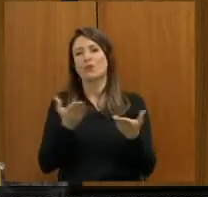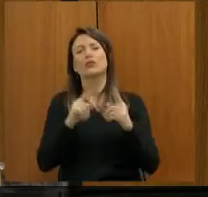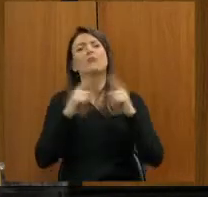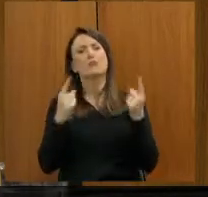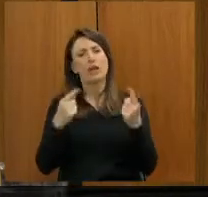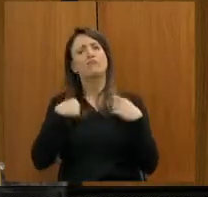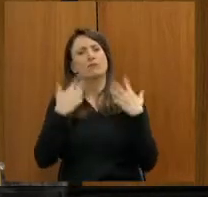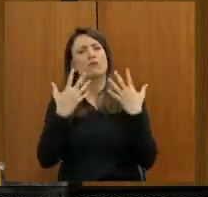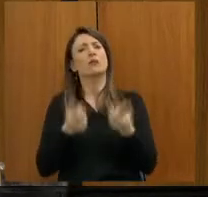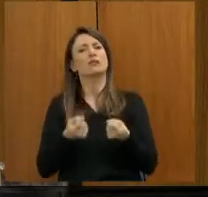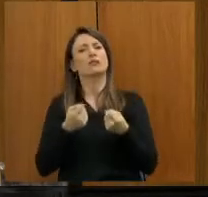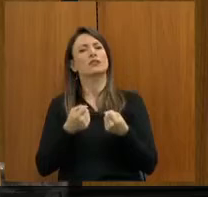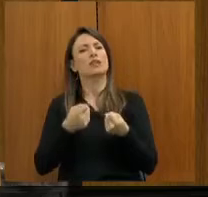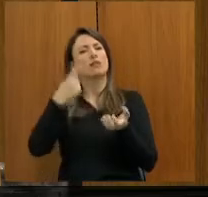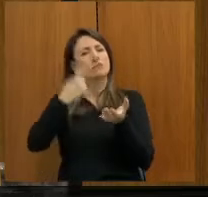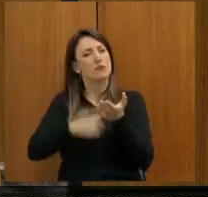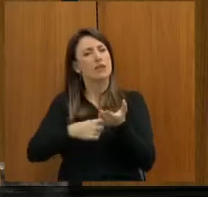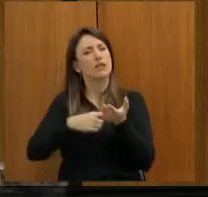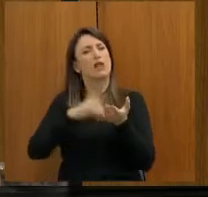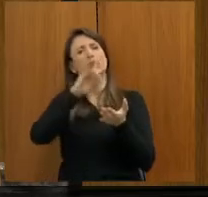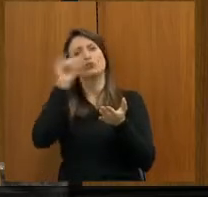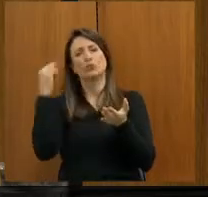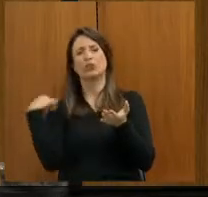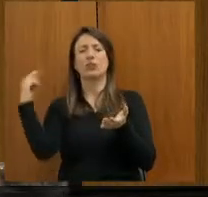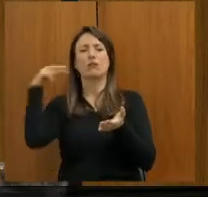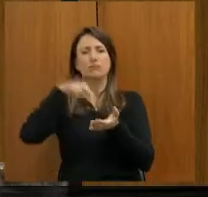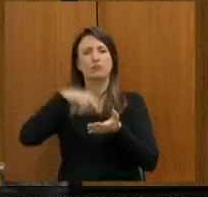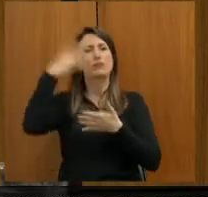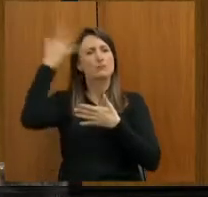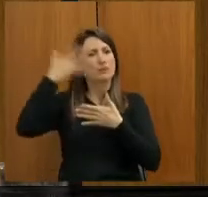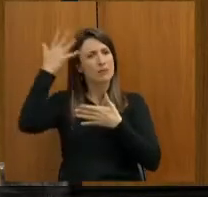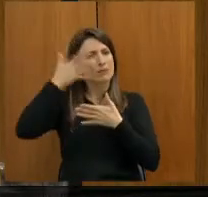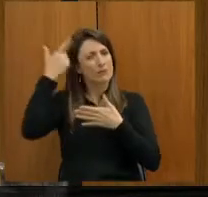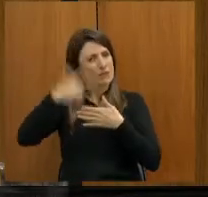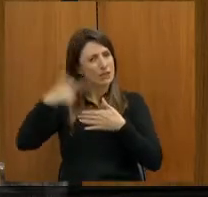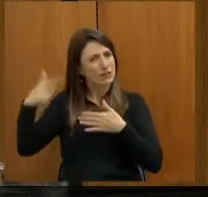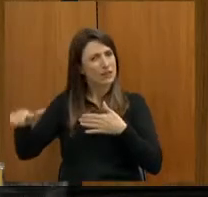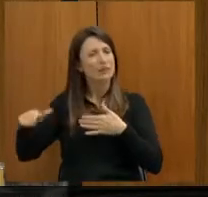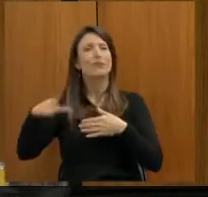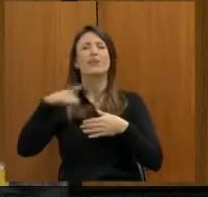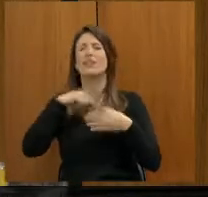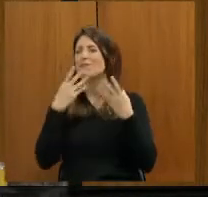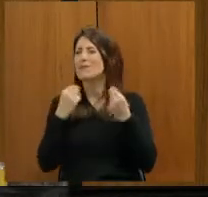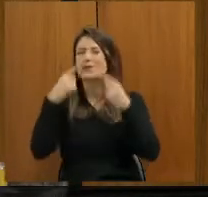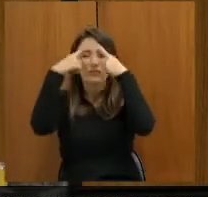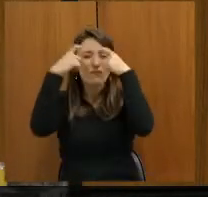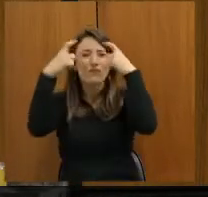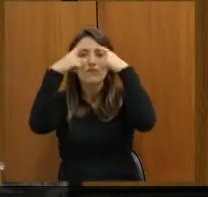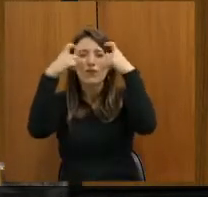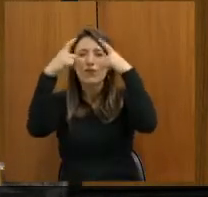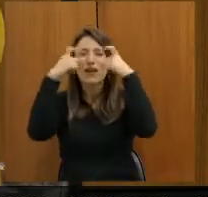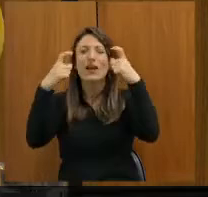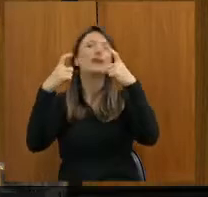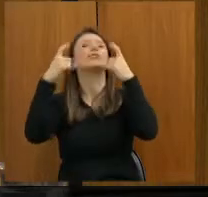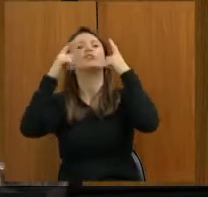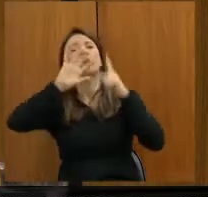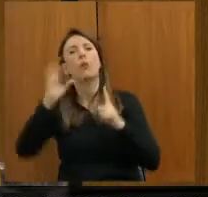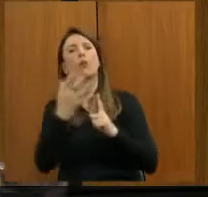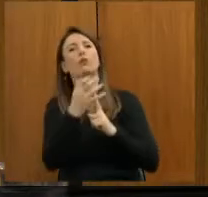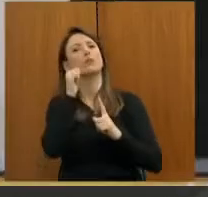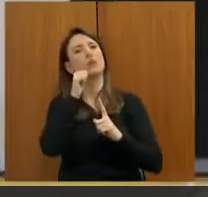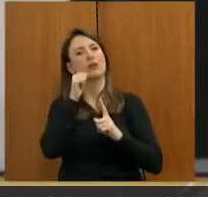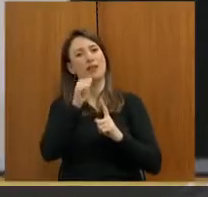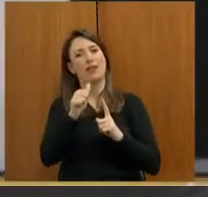a voltar aqui para falar nós temos violências institucionais reiteradas contra as mulheres nós temos